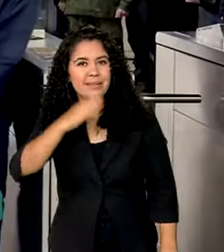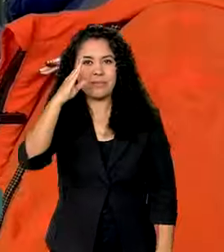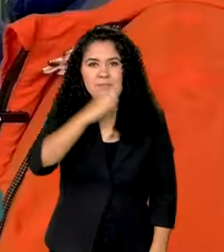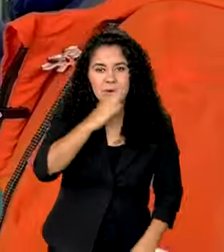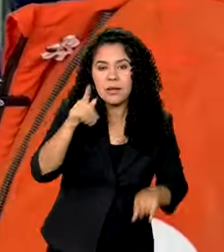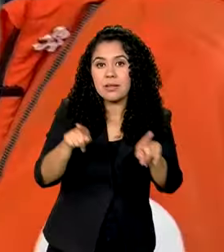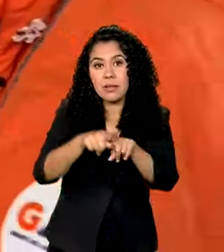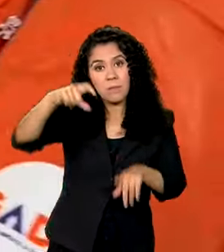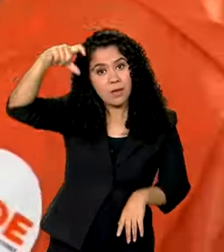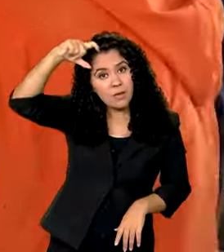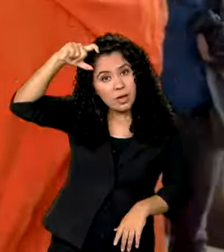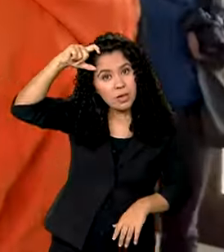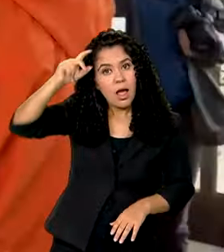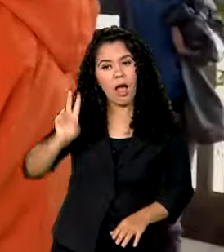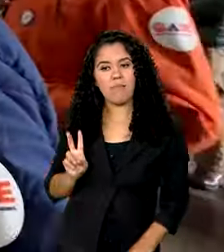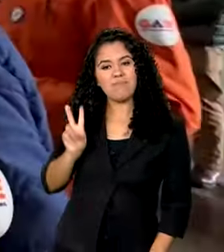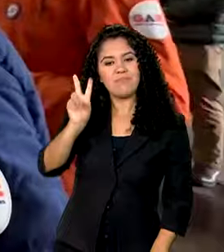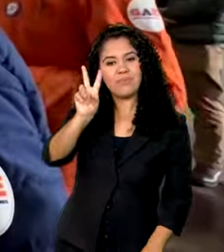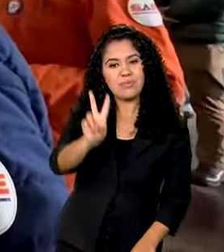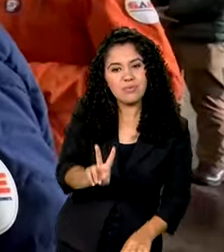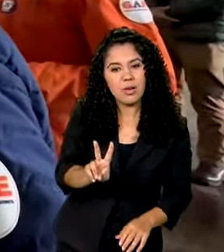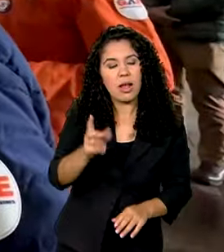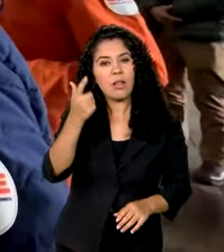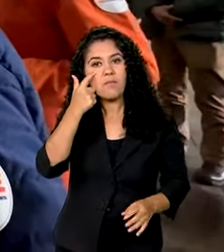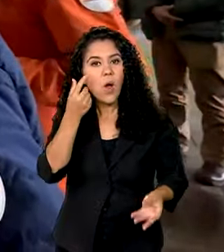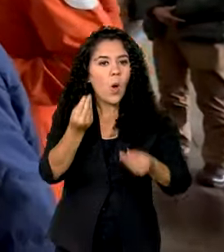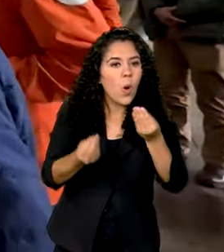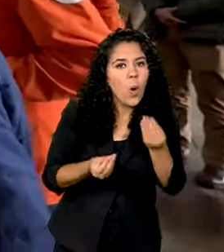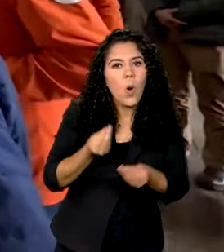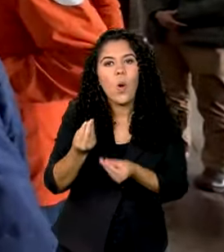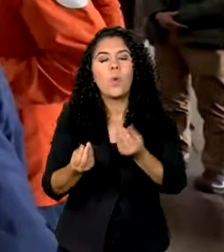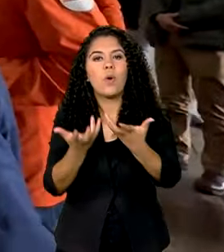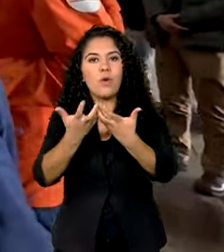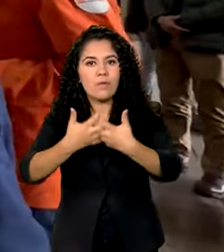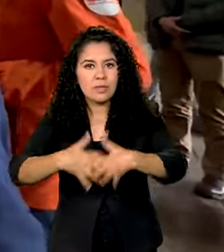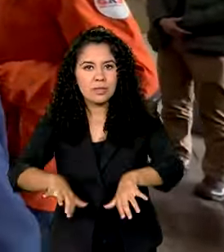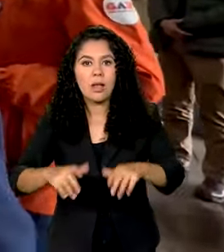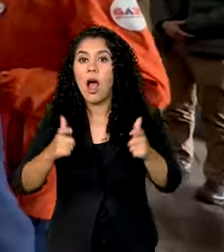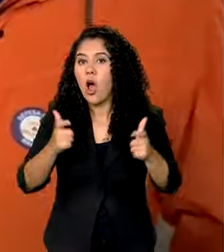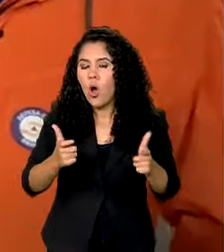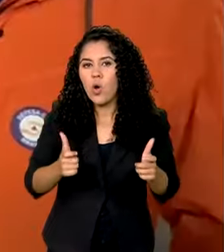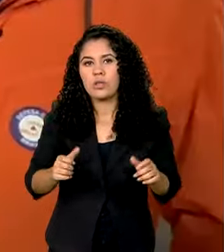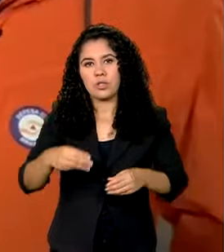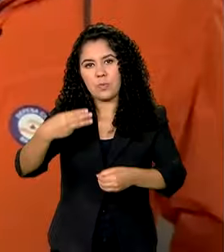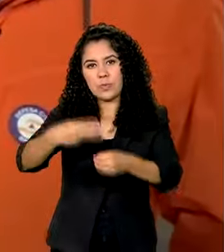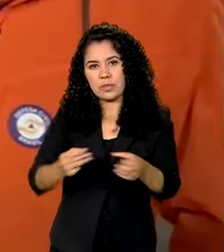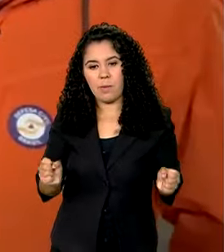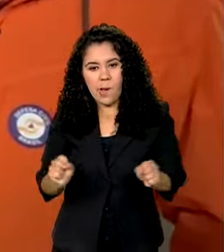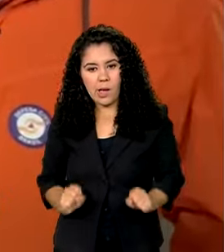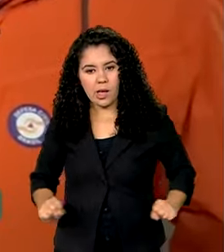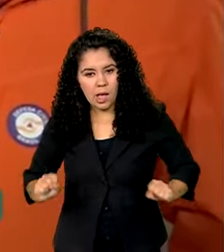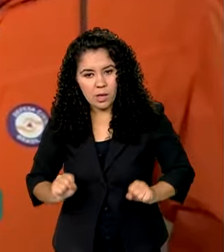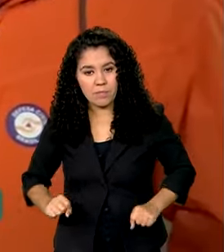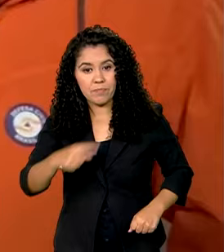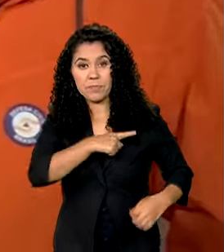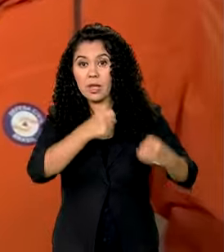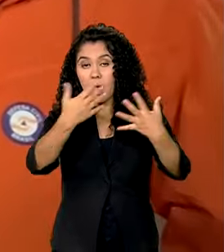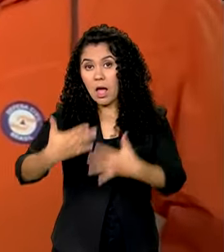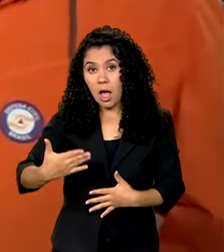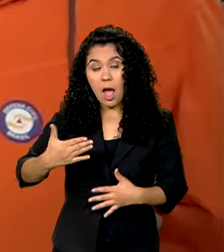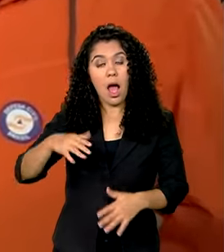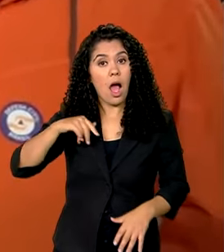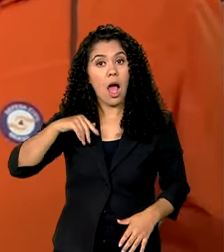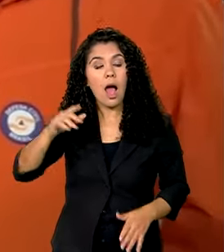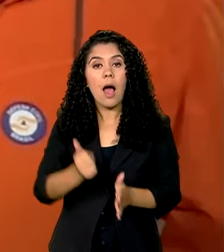Góes acompanharam as primeiras operações na estação Matias Velho, em Canoas. A prioridade do governo do presidente Lula é